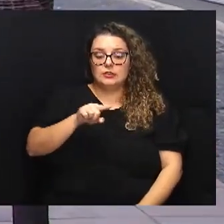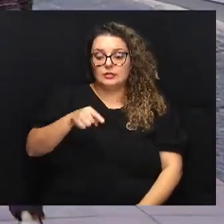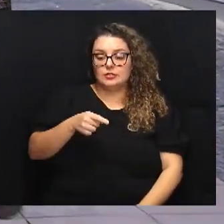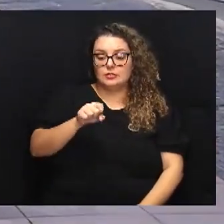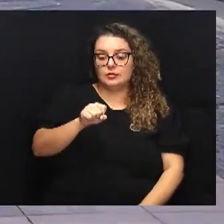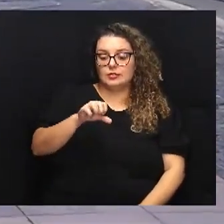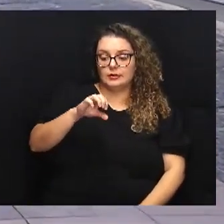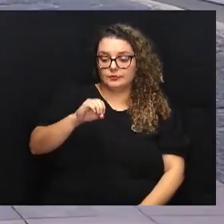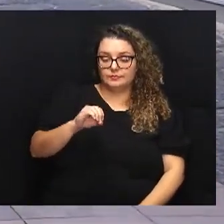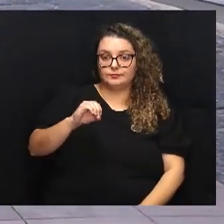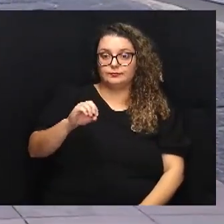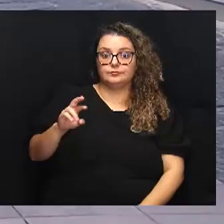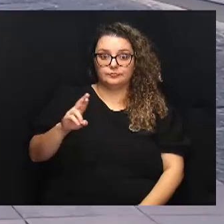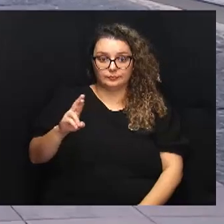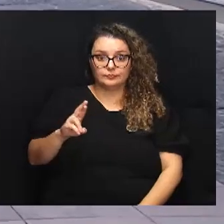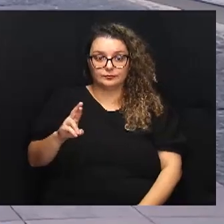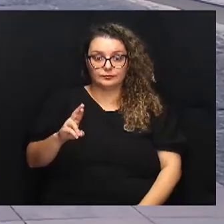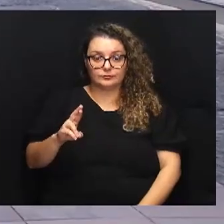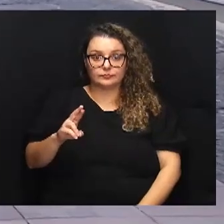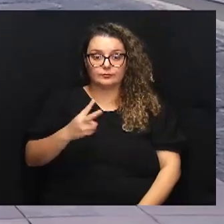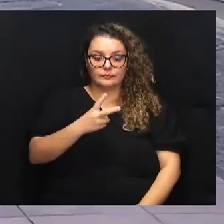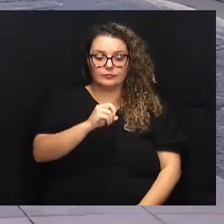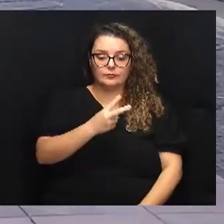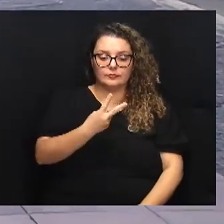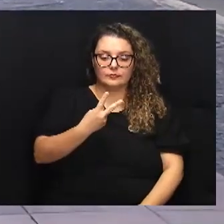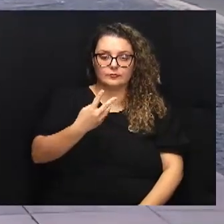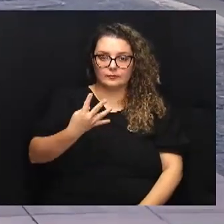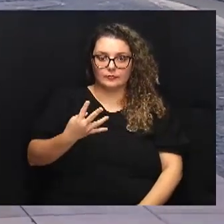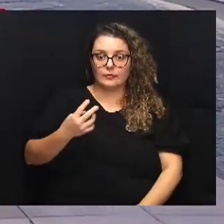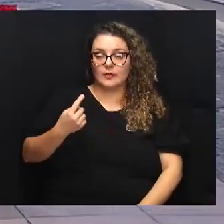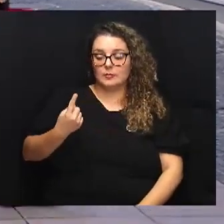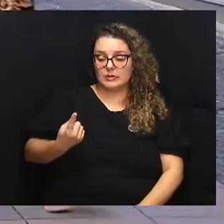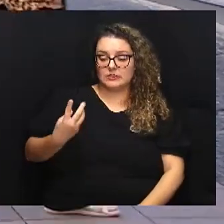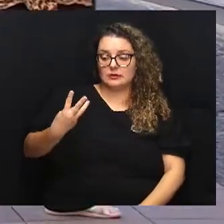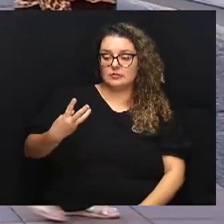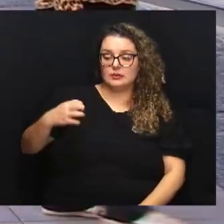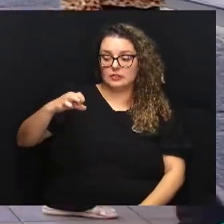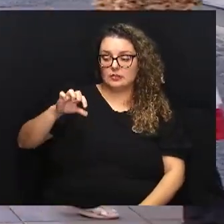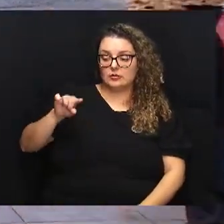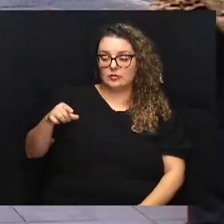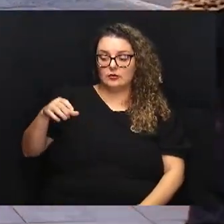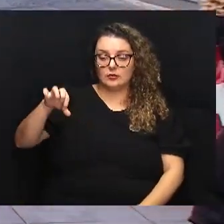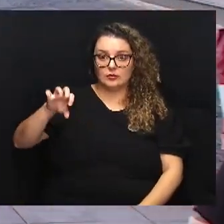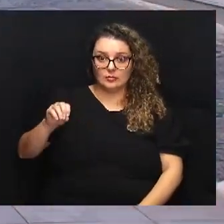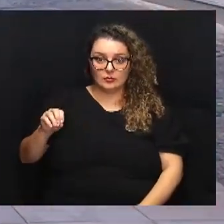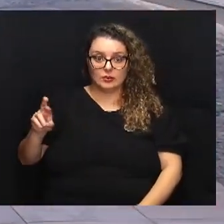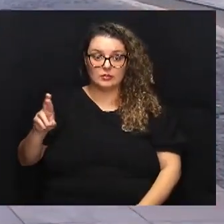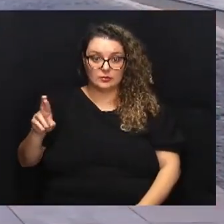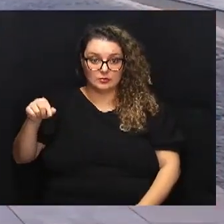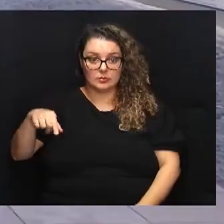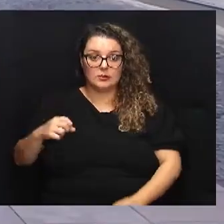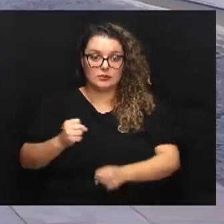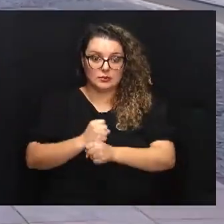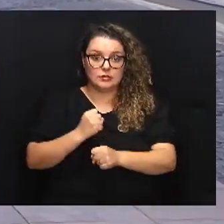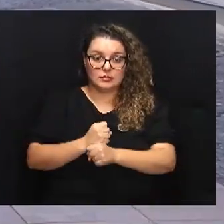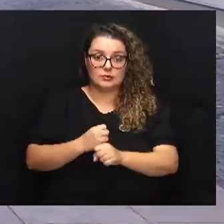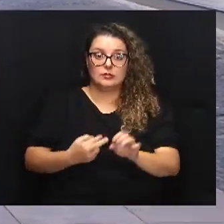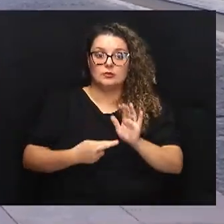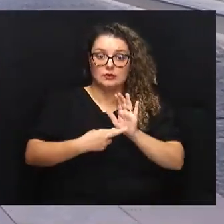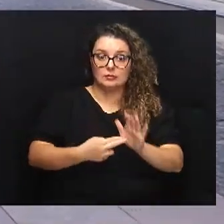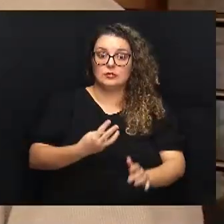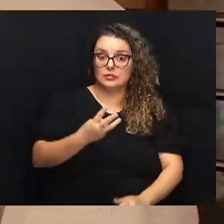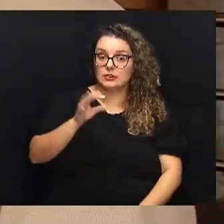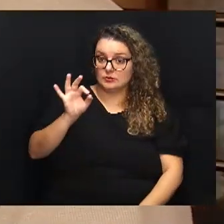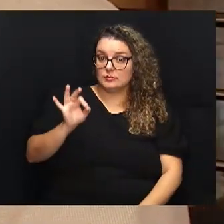135,80 em 2024 para R$ 139,90 neste ano de 2025, o que representa um aumento de